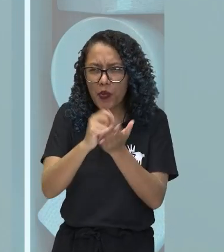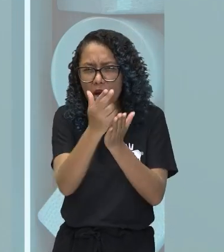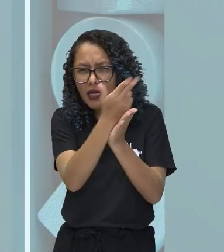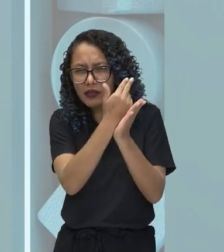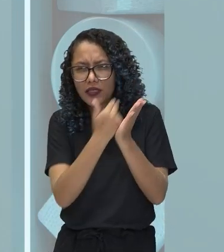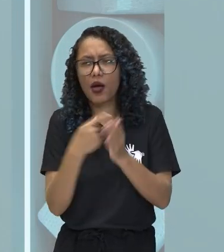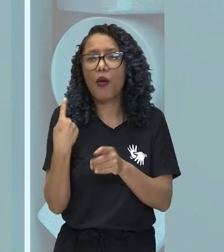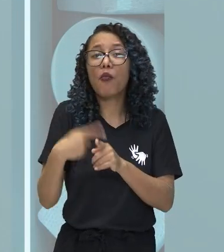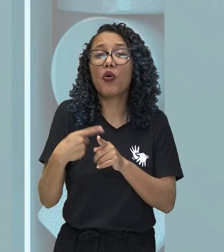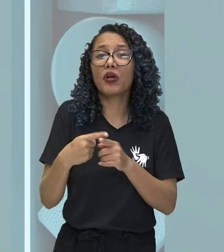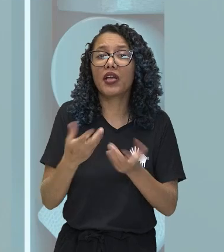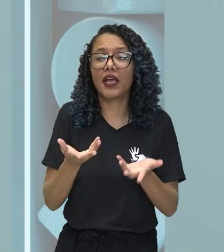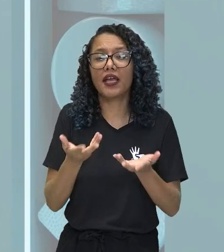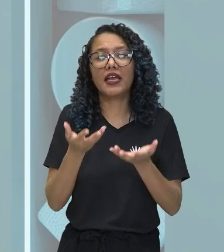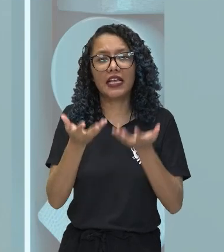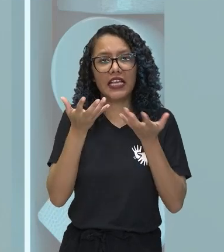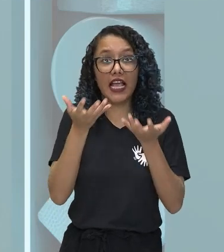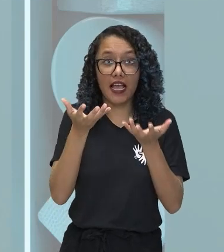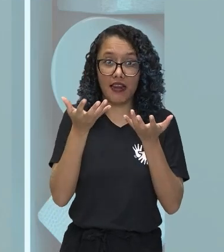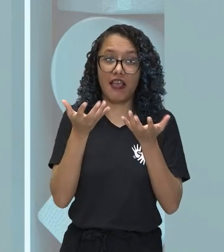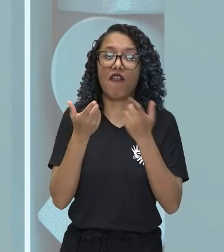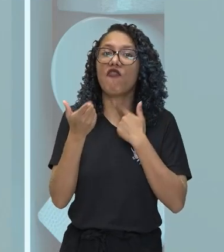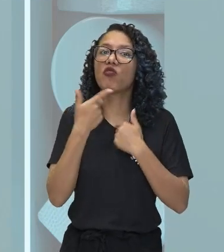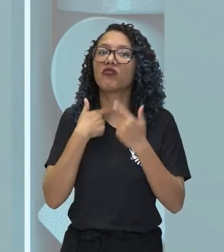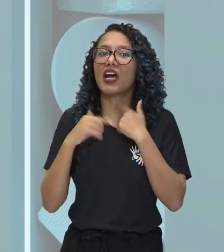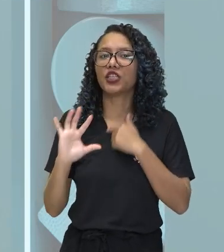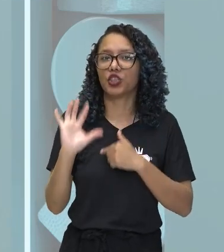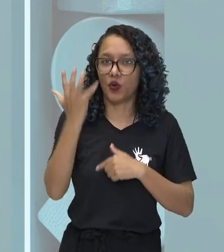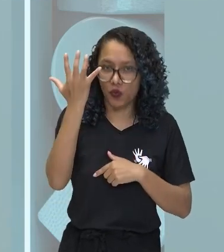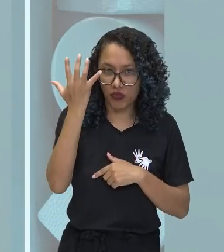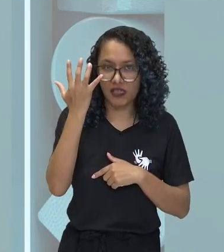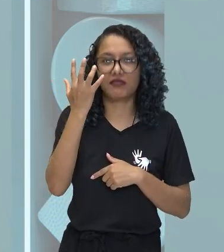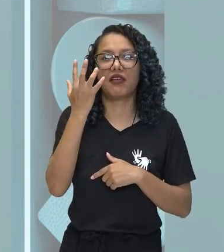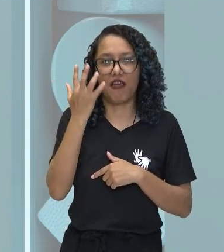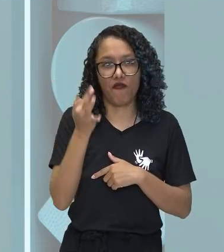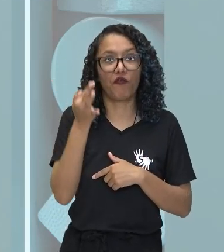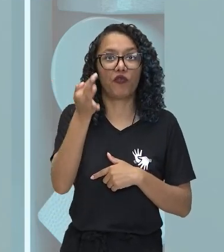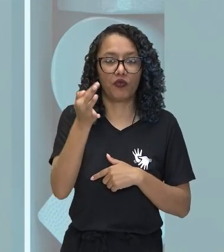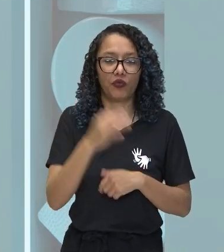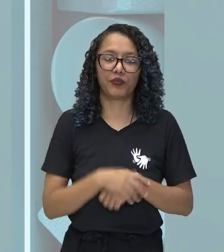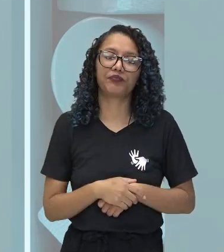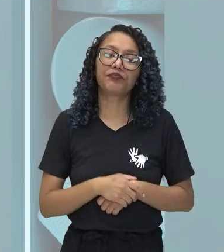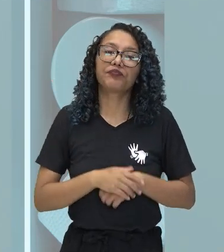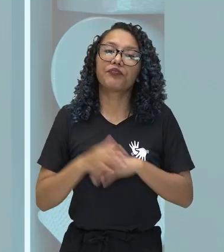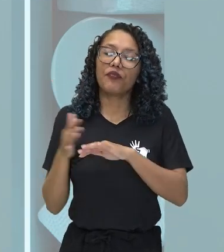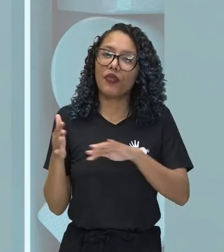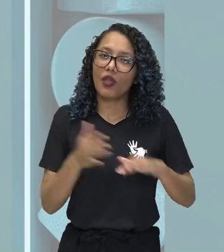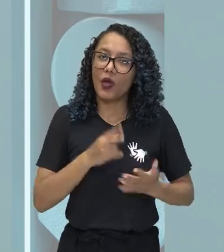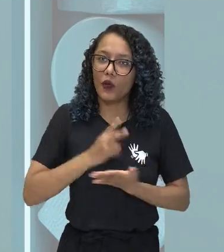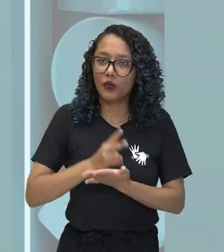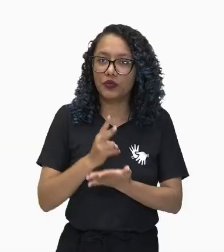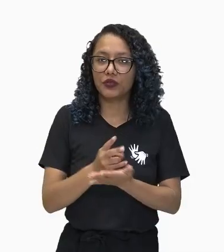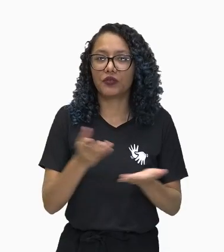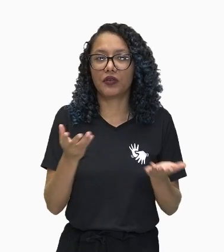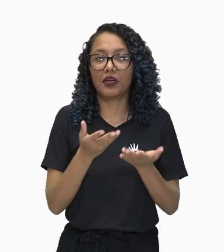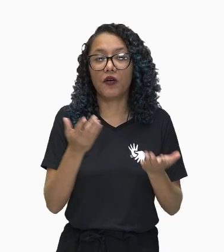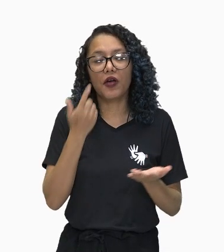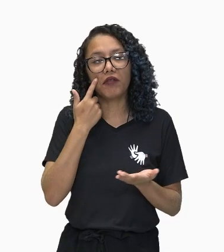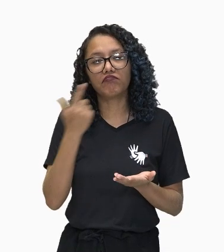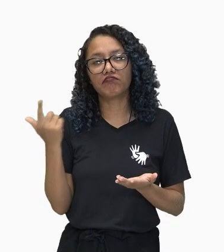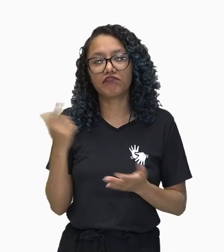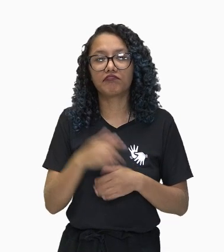intenção que aquela cena acontecesse. E continuando a nossa viagem pelo mundo das artes, nós chegamos aonde? No